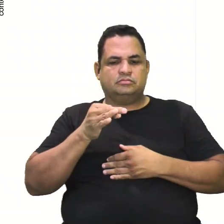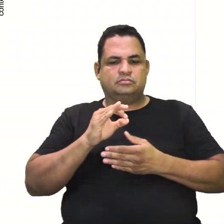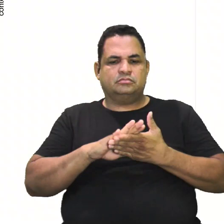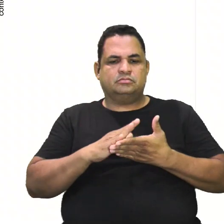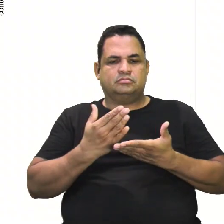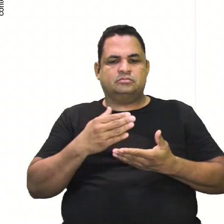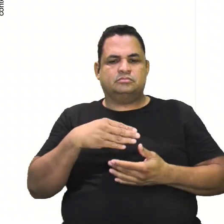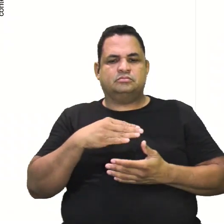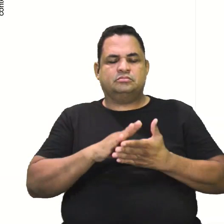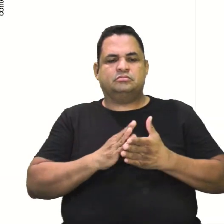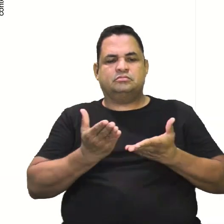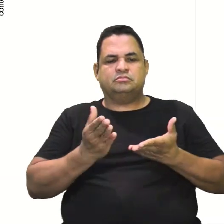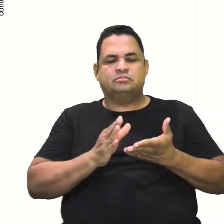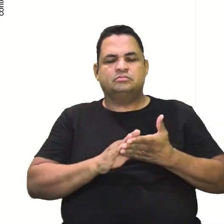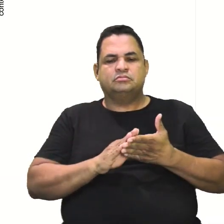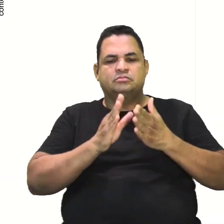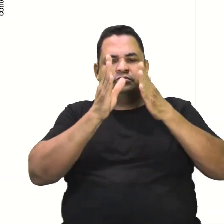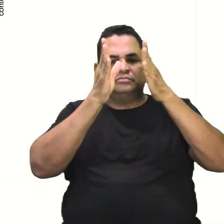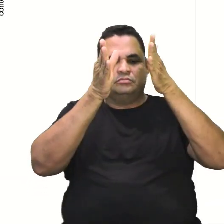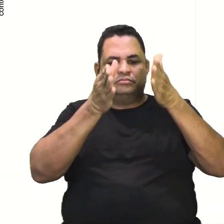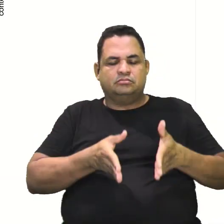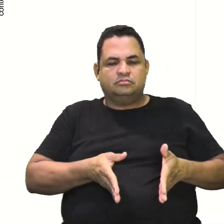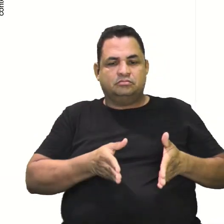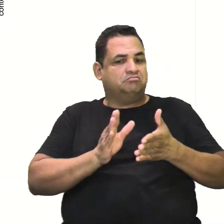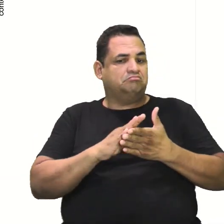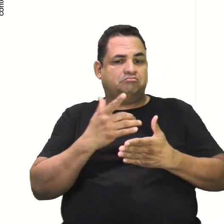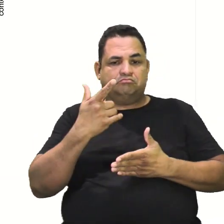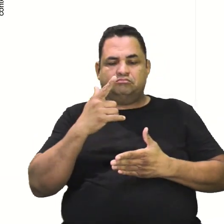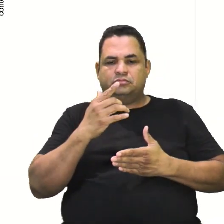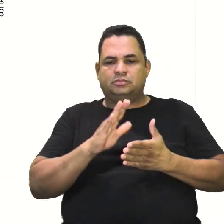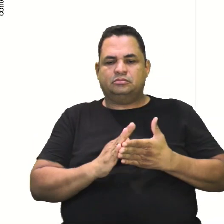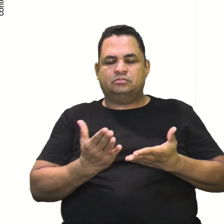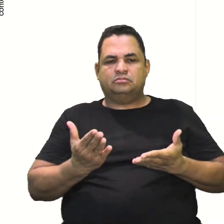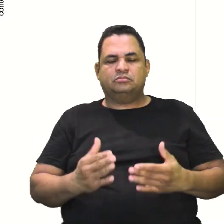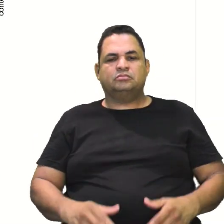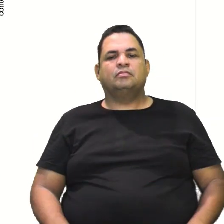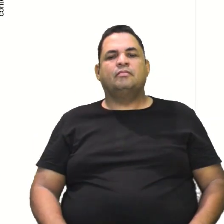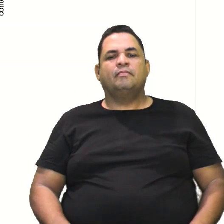Então, paralelas não possuem ponto em comum.